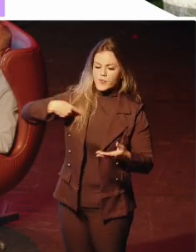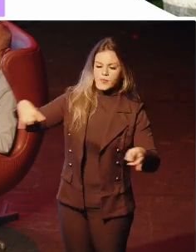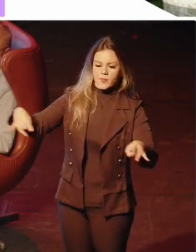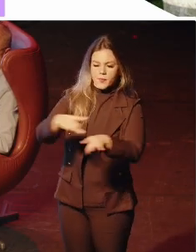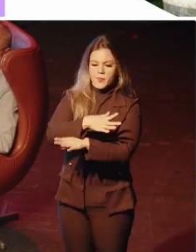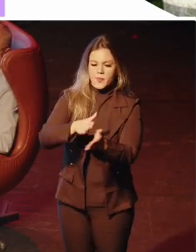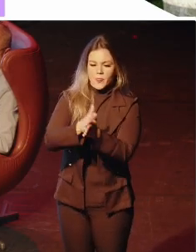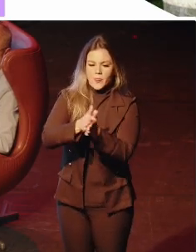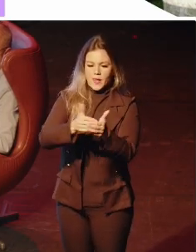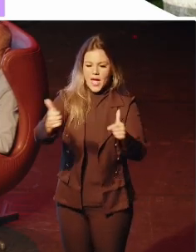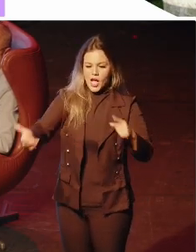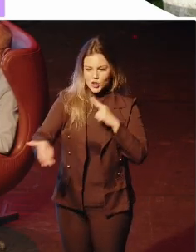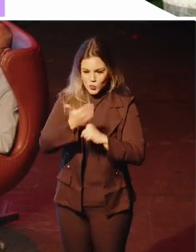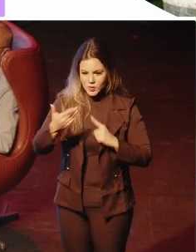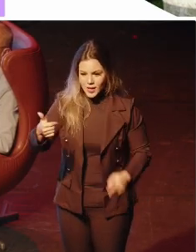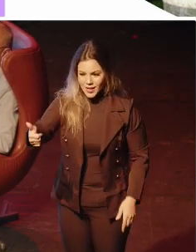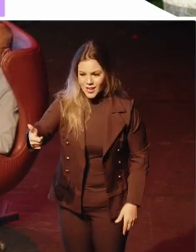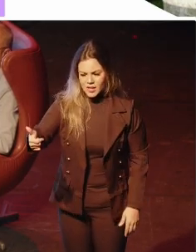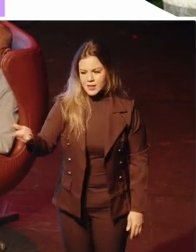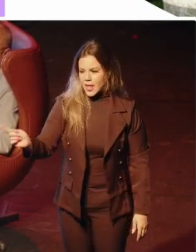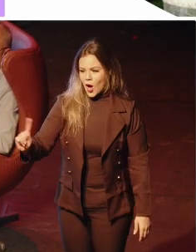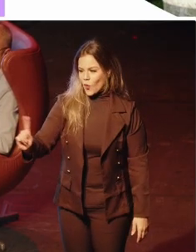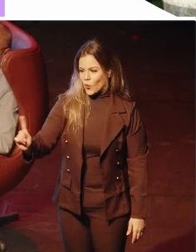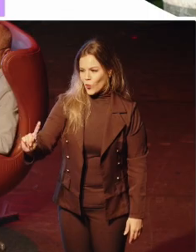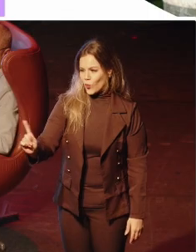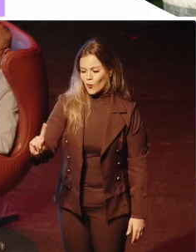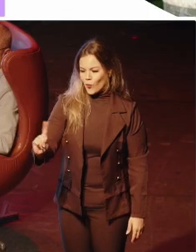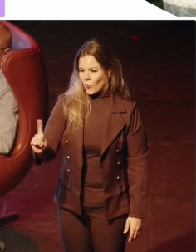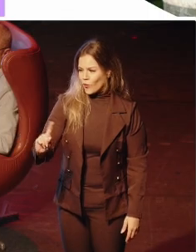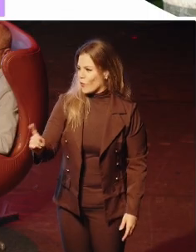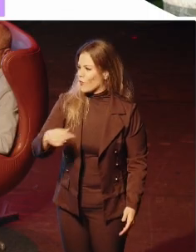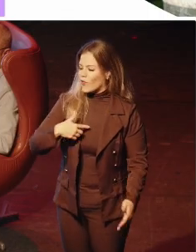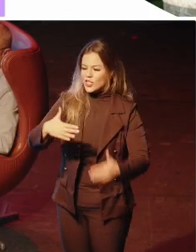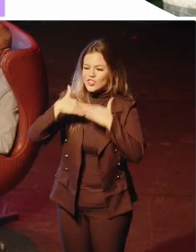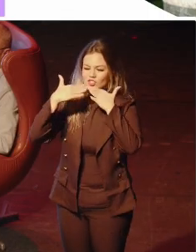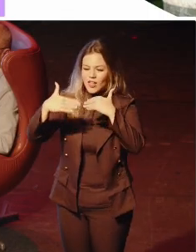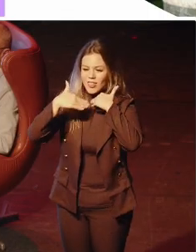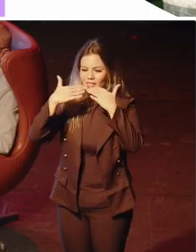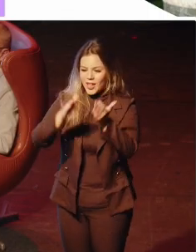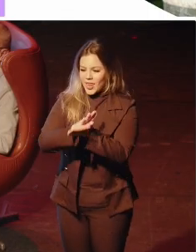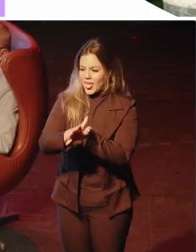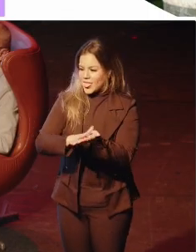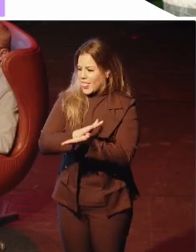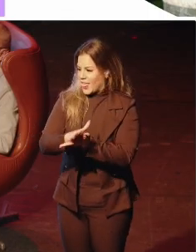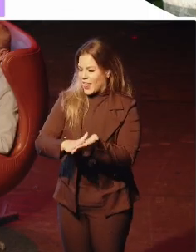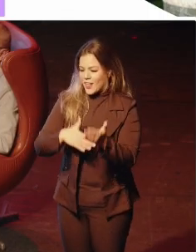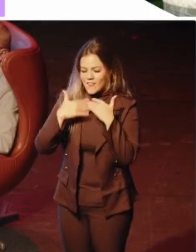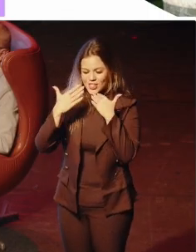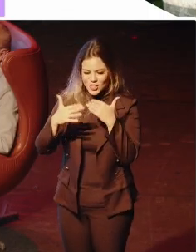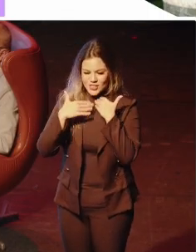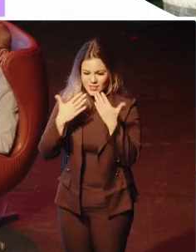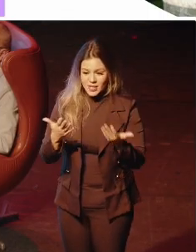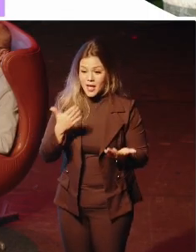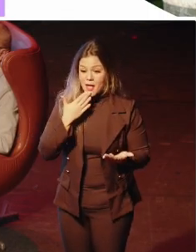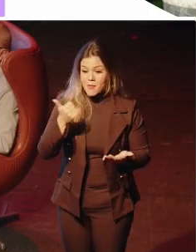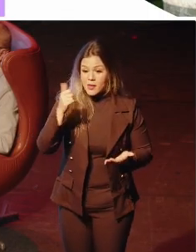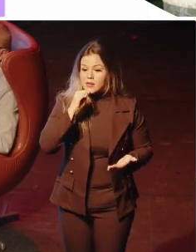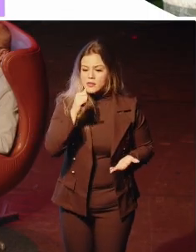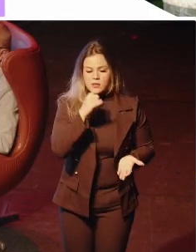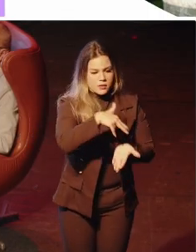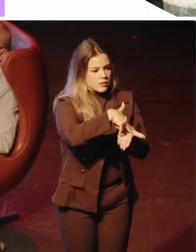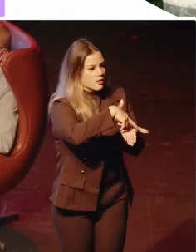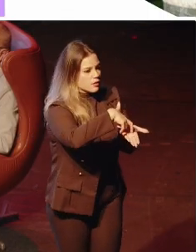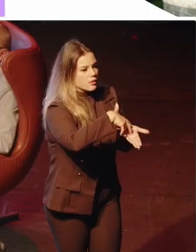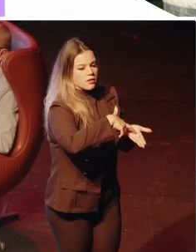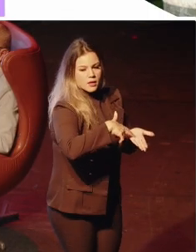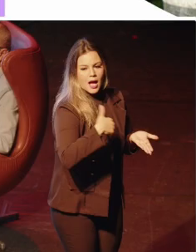tá? Andar de costas, né? Vamos andar de costas porque melhora. Não adianta, você só vai